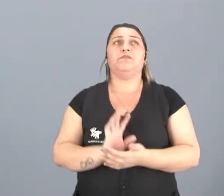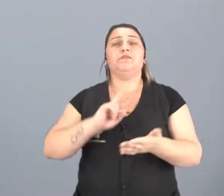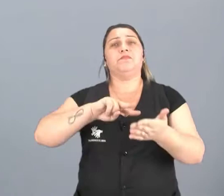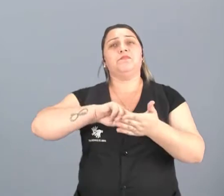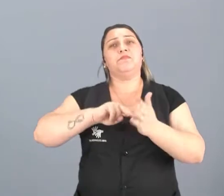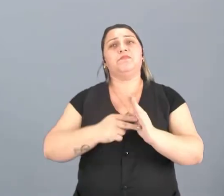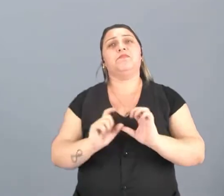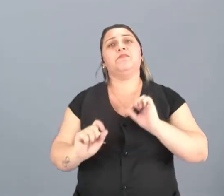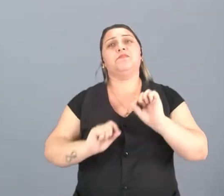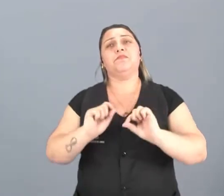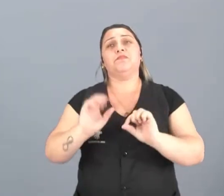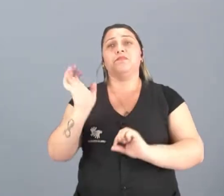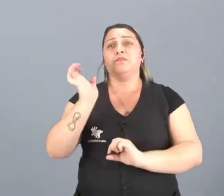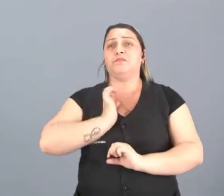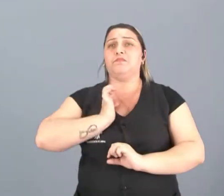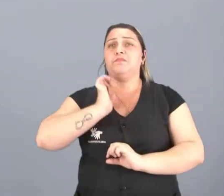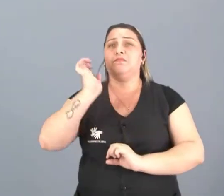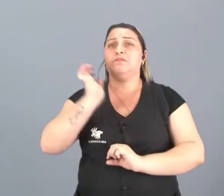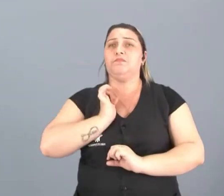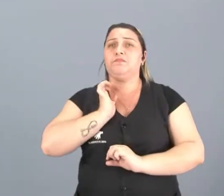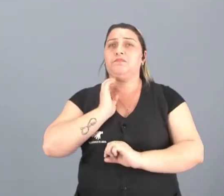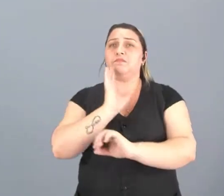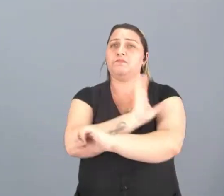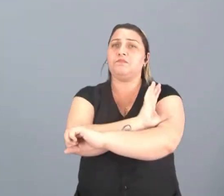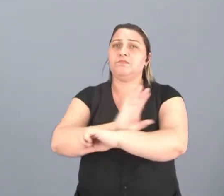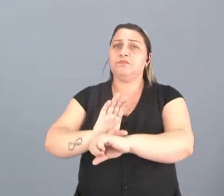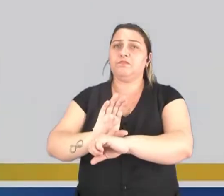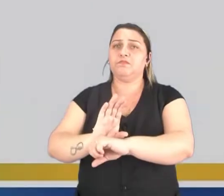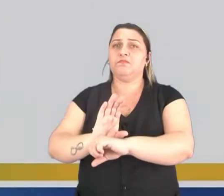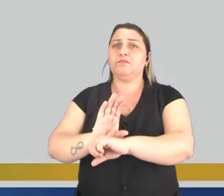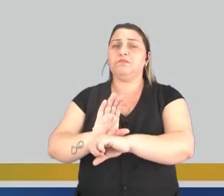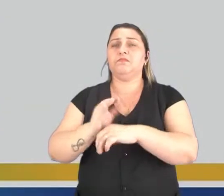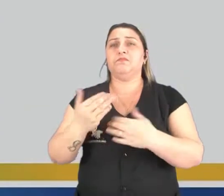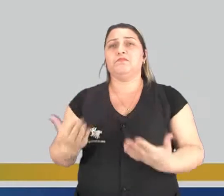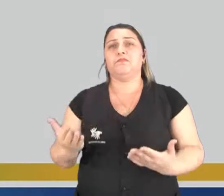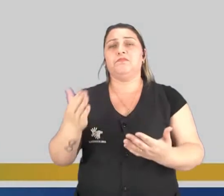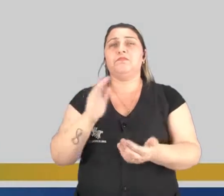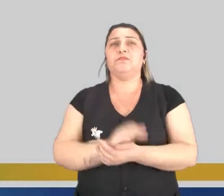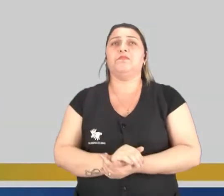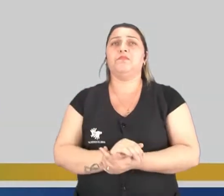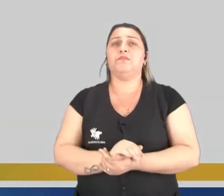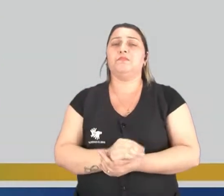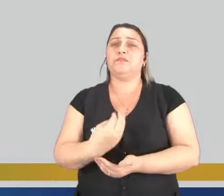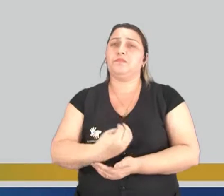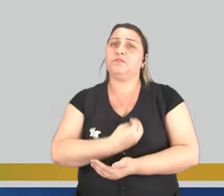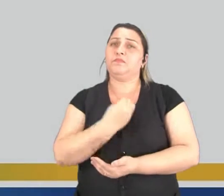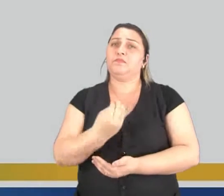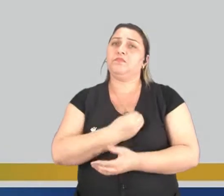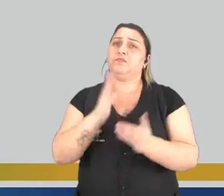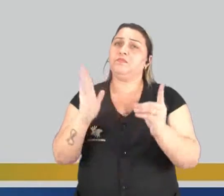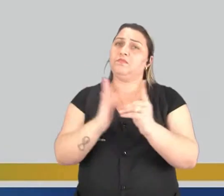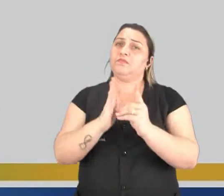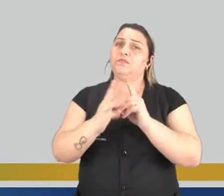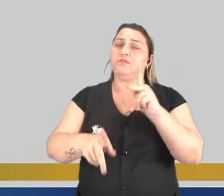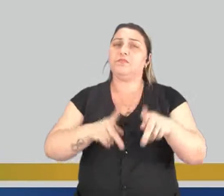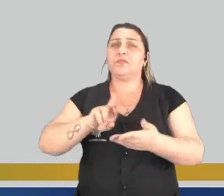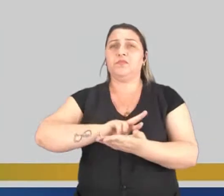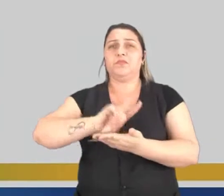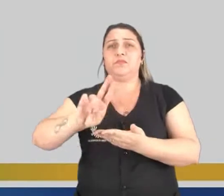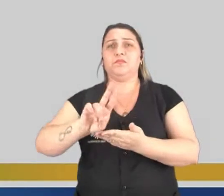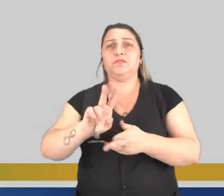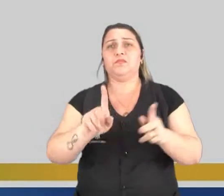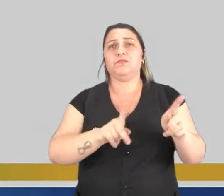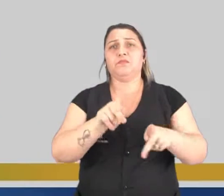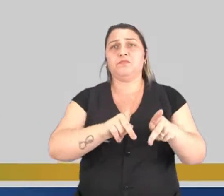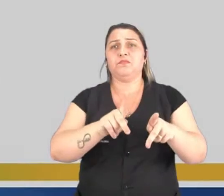significa o quê? Riqueza, riqueza cultural. Então, o modo de vida dos povos indígenas varia muito de povo